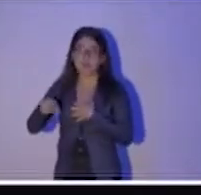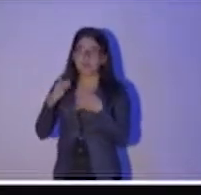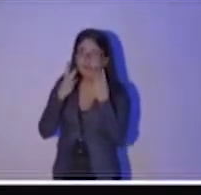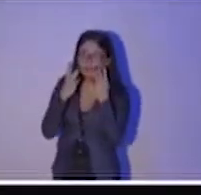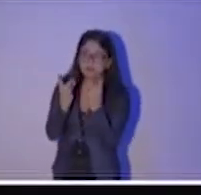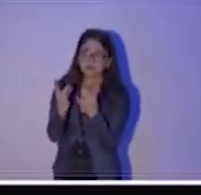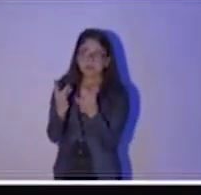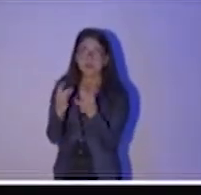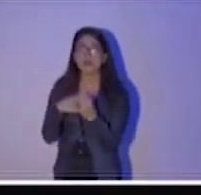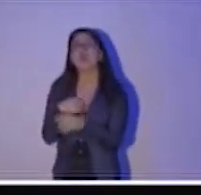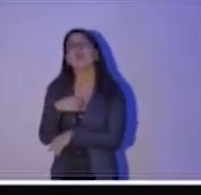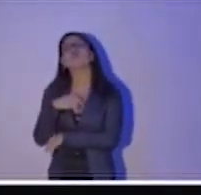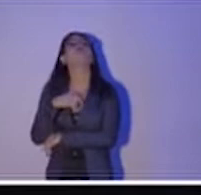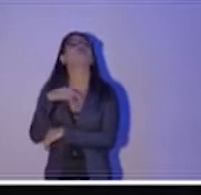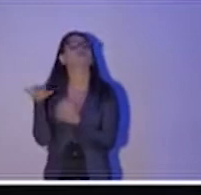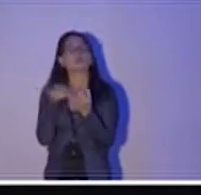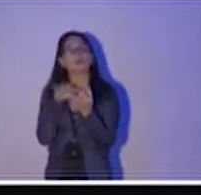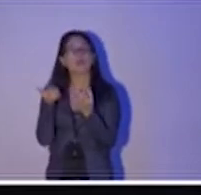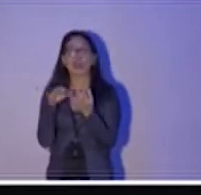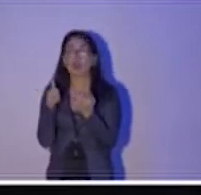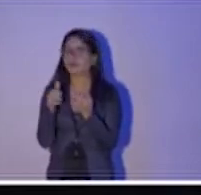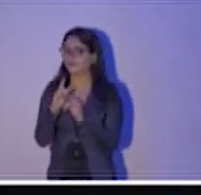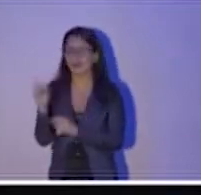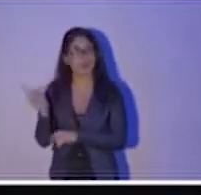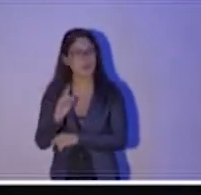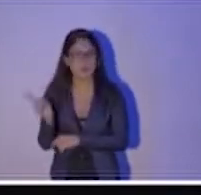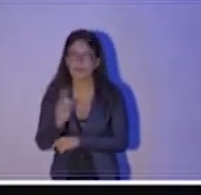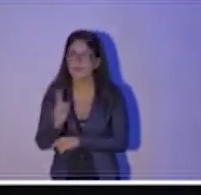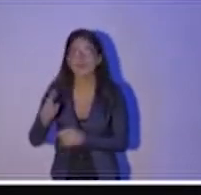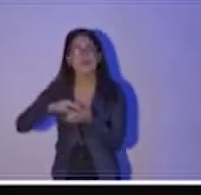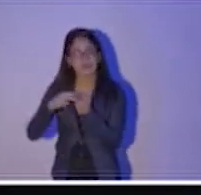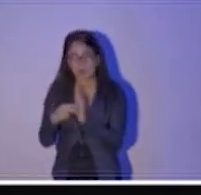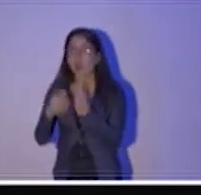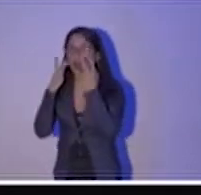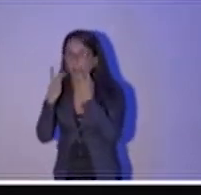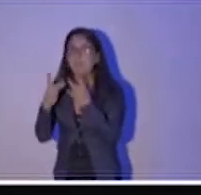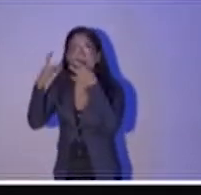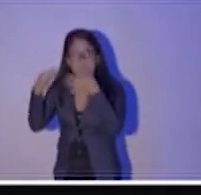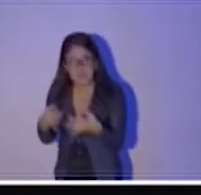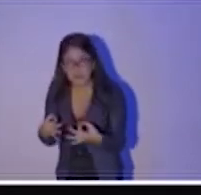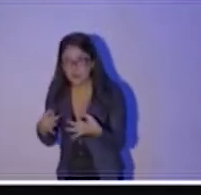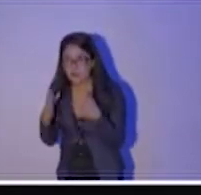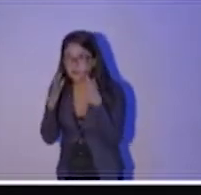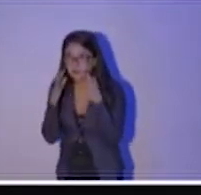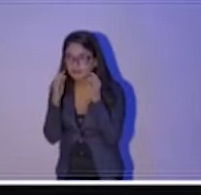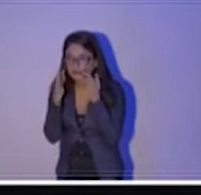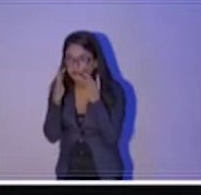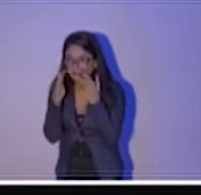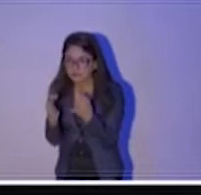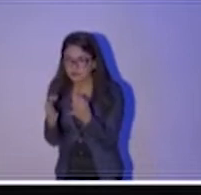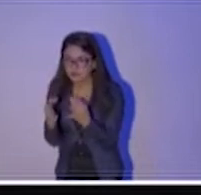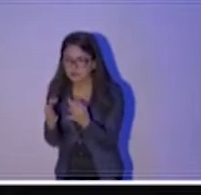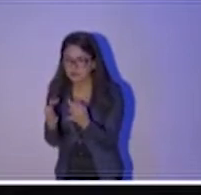não é fingir que escuta. É uma escuta ativa. uma escuta atenta. Nem sempre você vai escutar o que